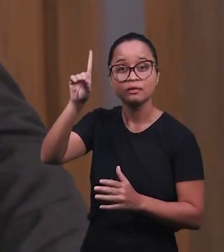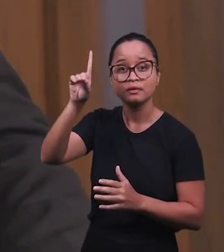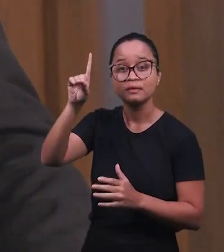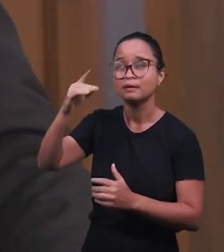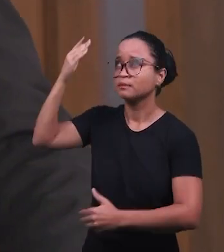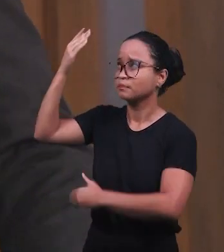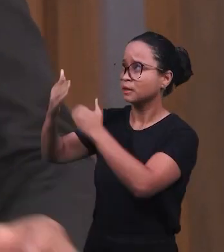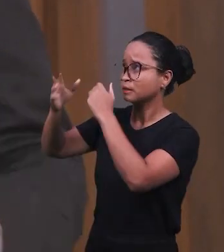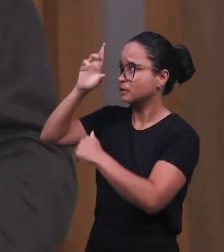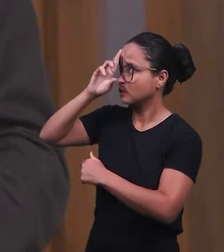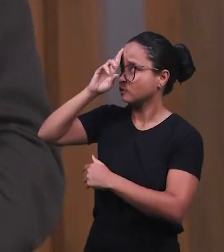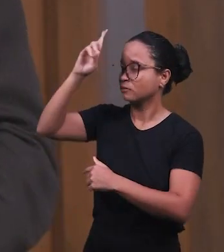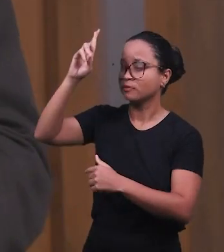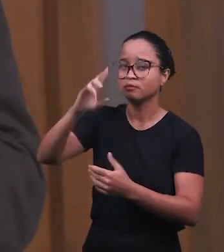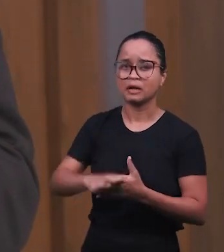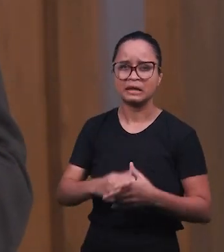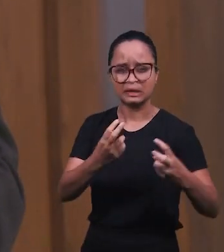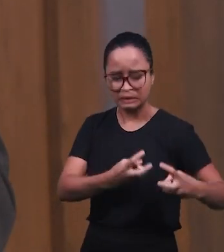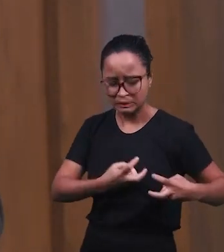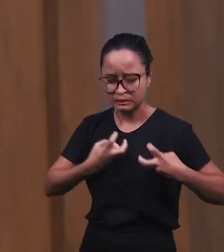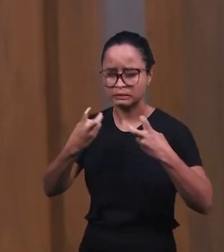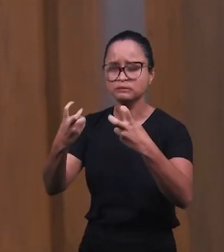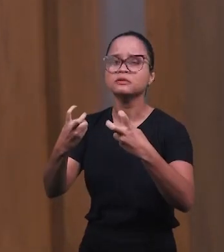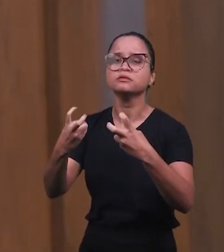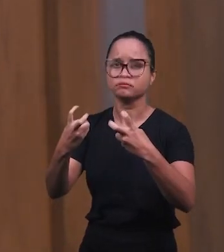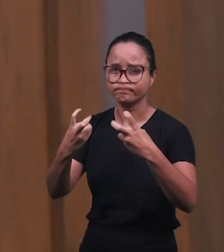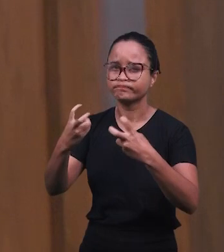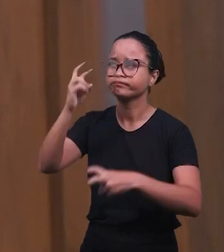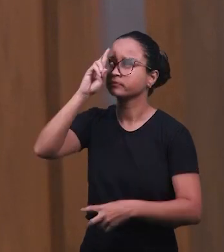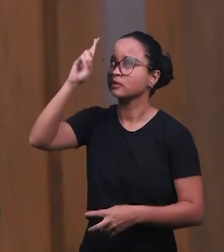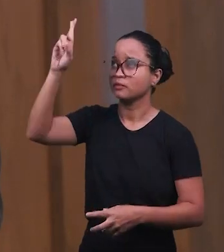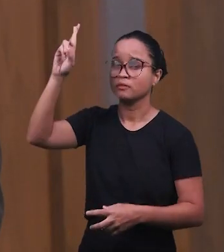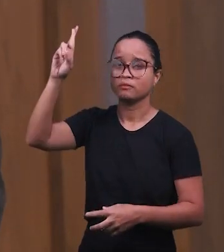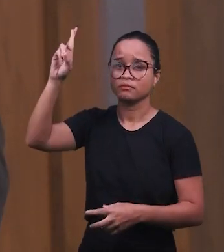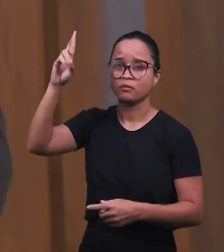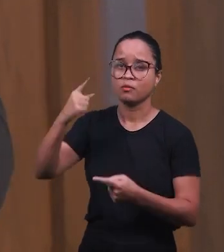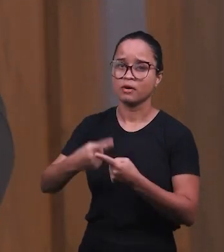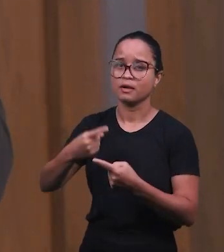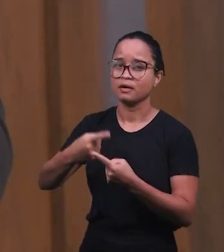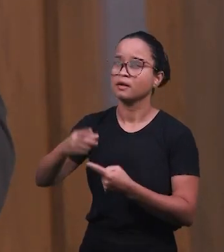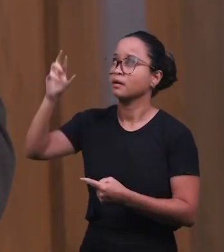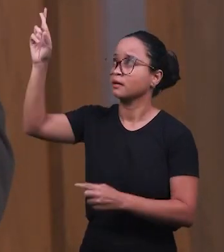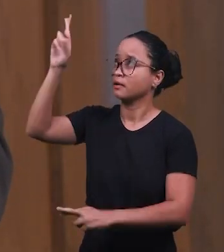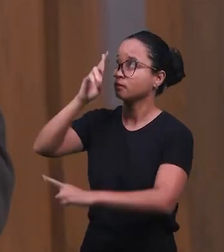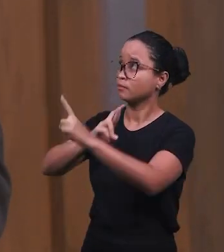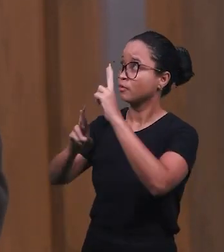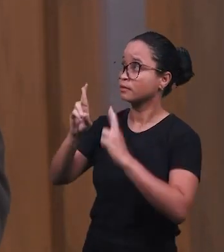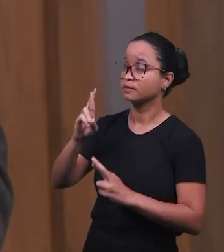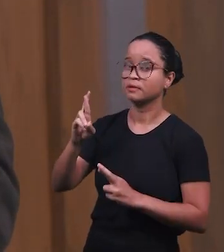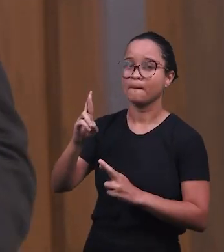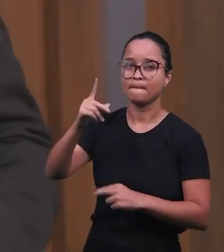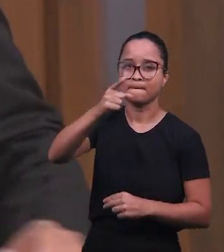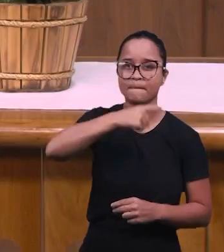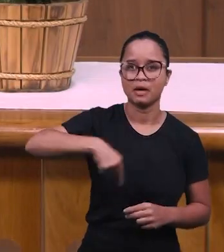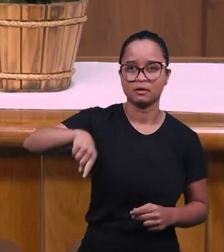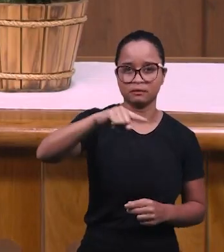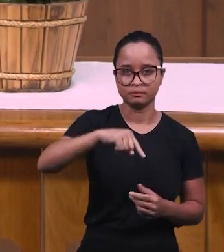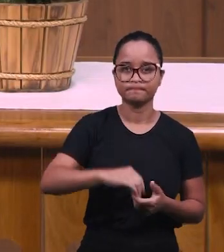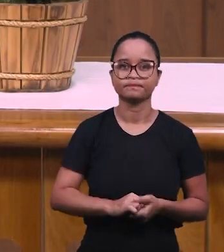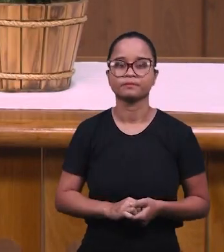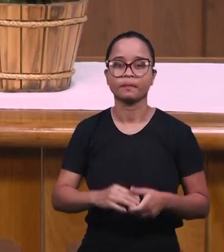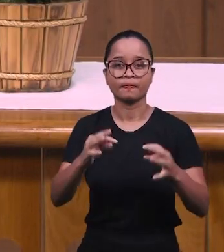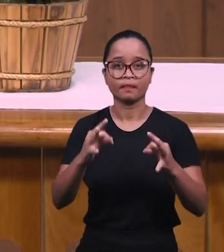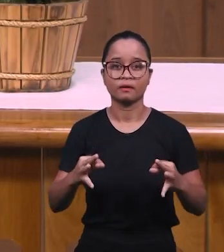Senhor, é estar clamando ao Senhor para que a resposta do Senhor ela venha para nós. E